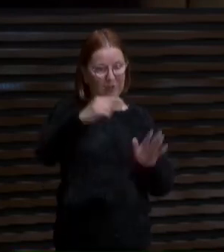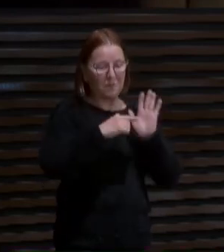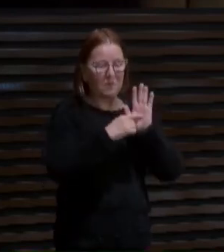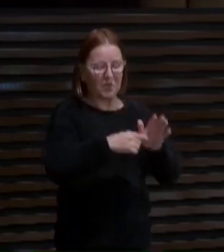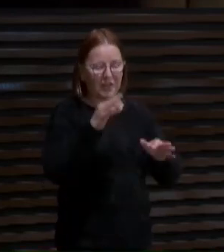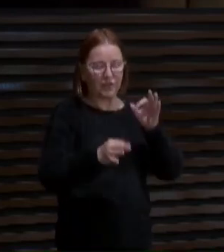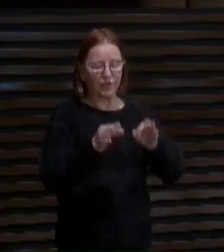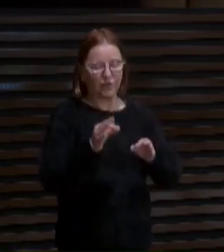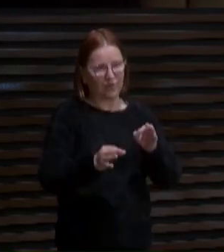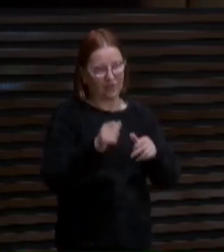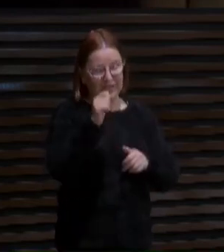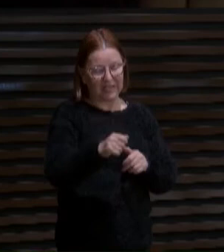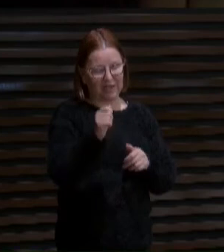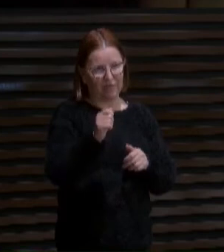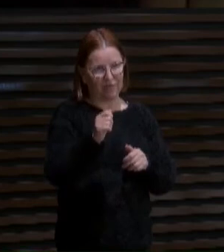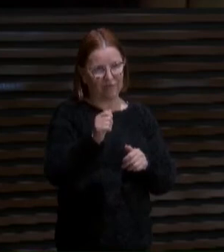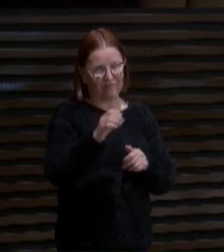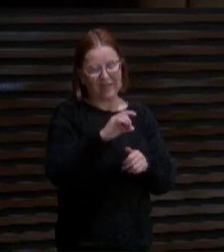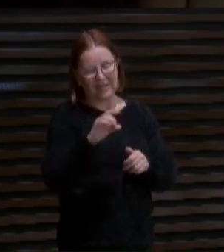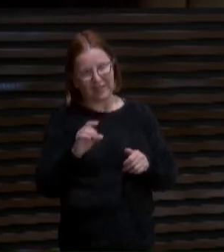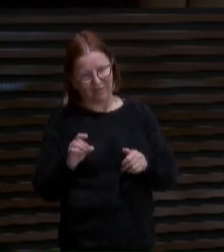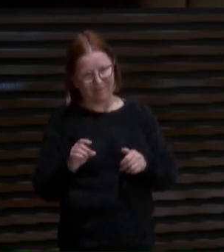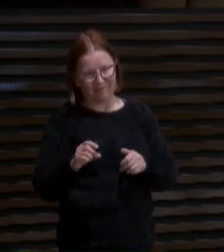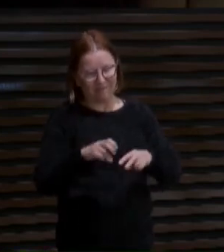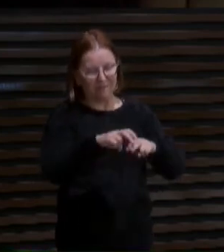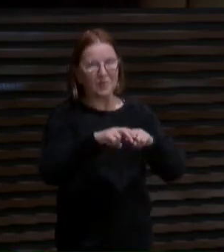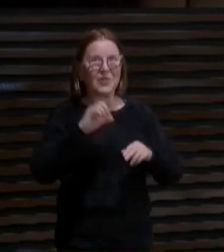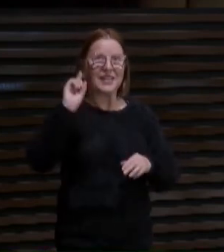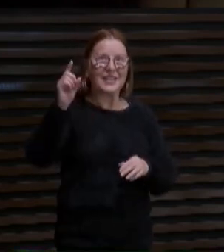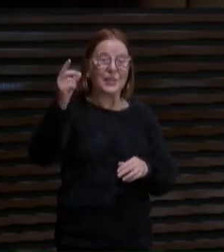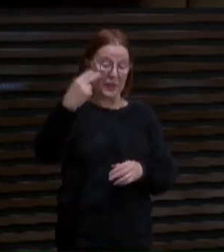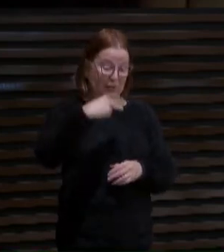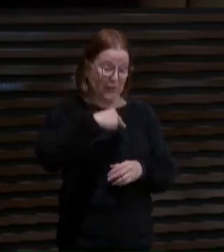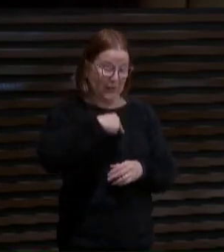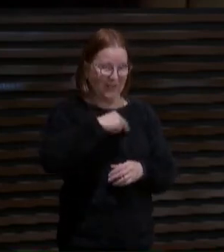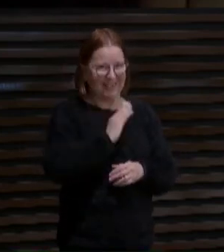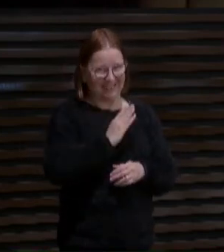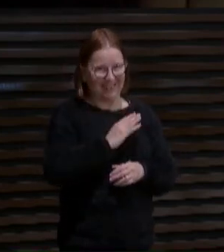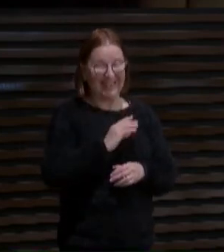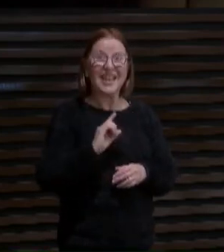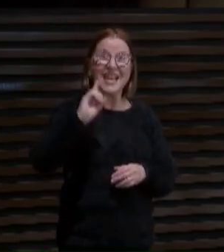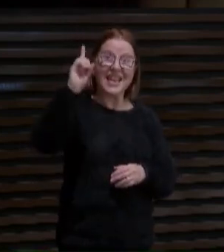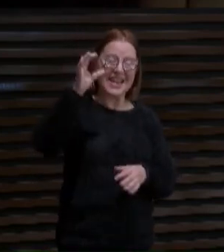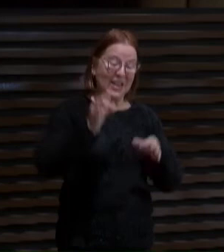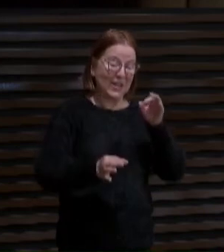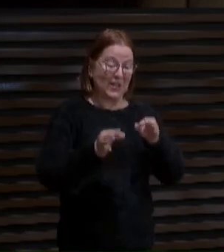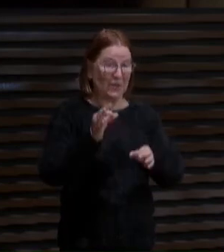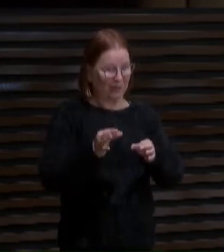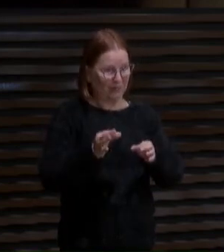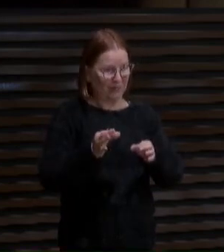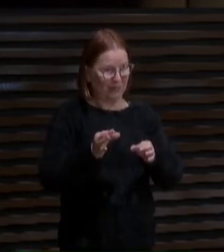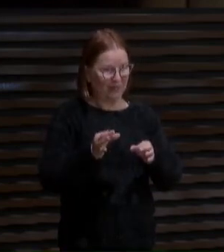um por aquele que sonda os corações ele é o justo Juiz isso aqui tinha que dar um temor na